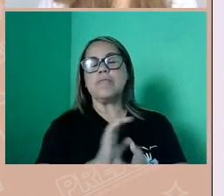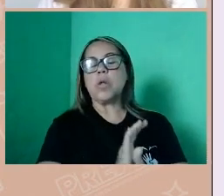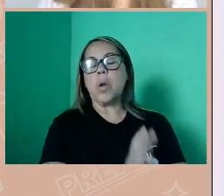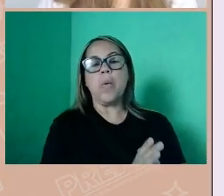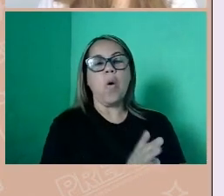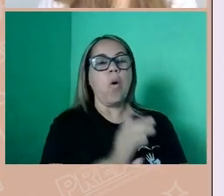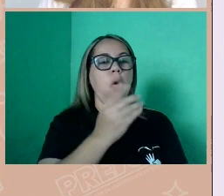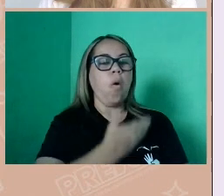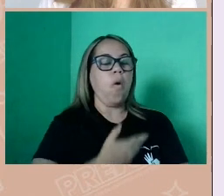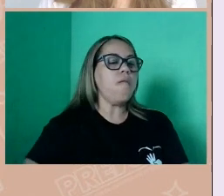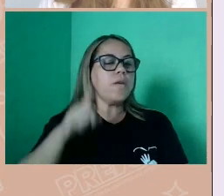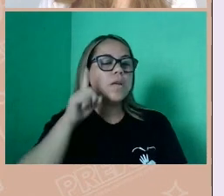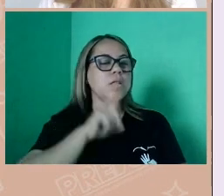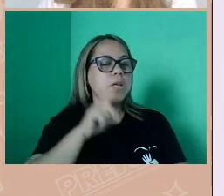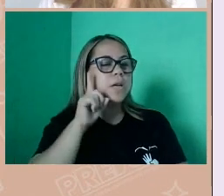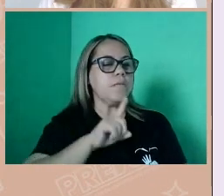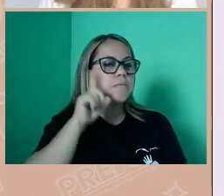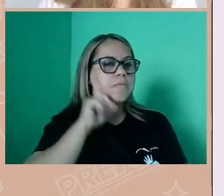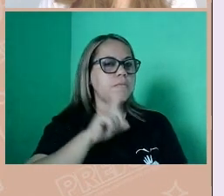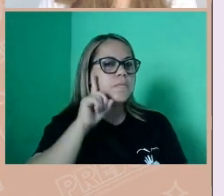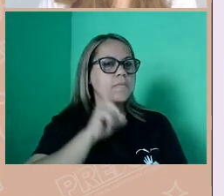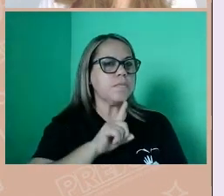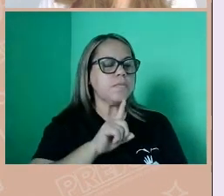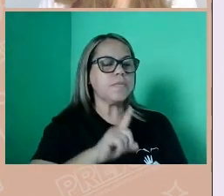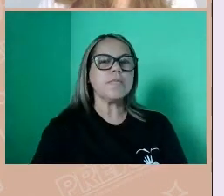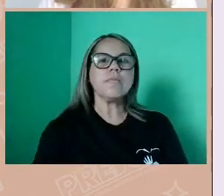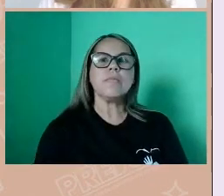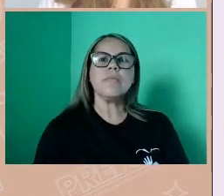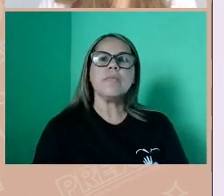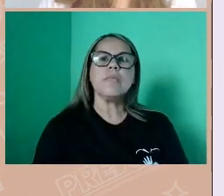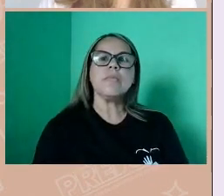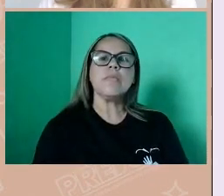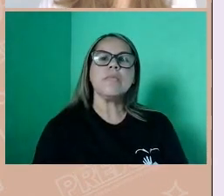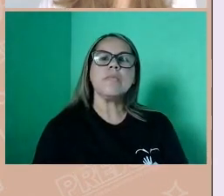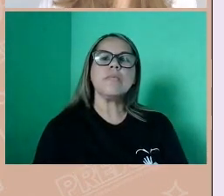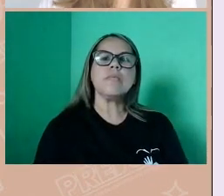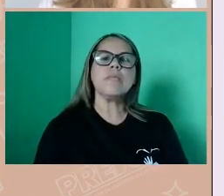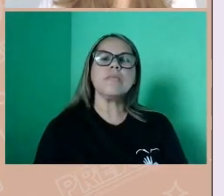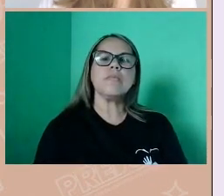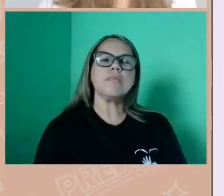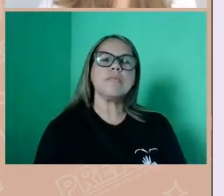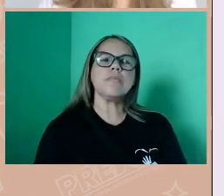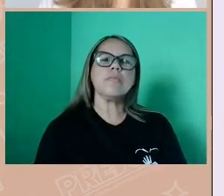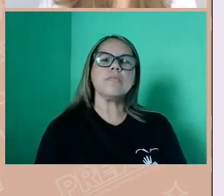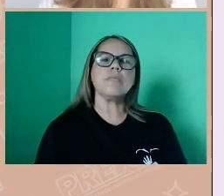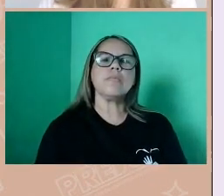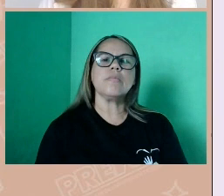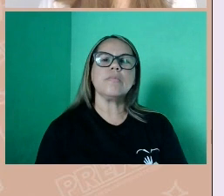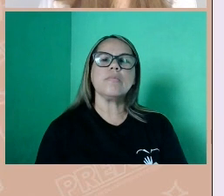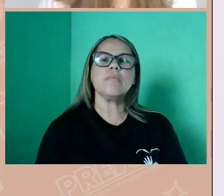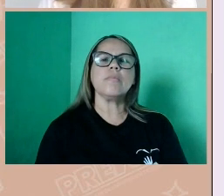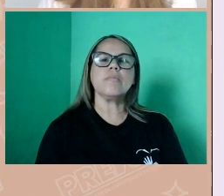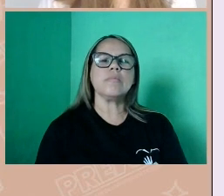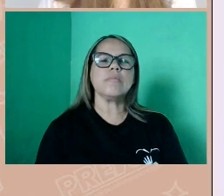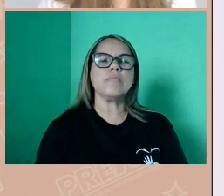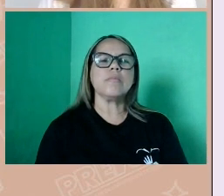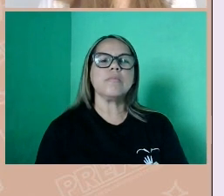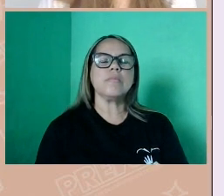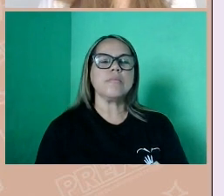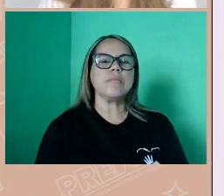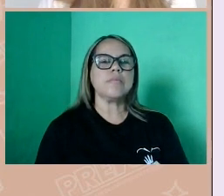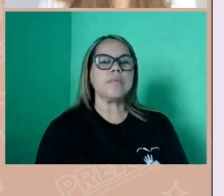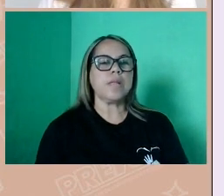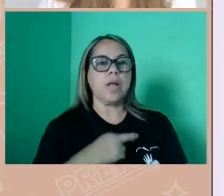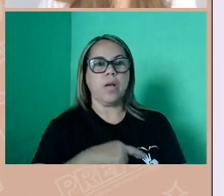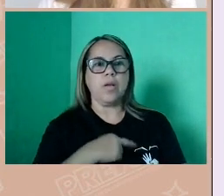Novel explores the themes of women subjugated então o romance explora os temas da